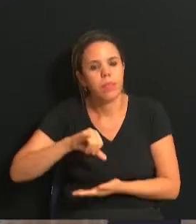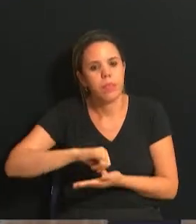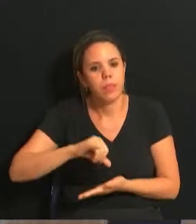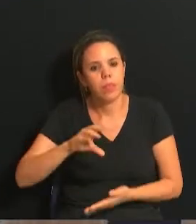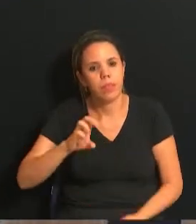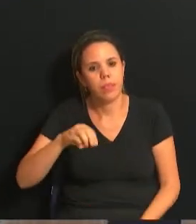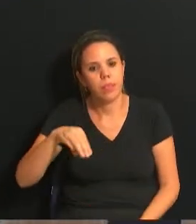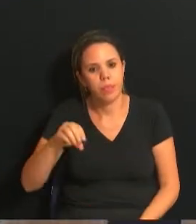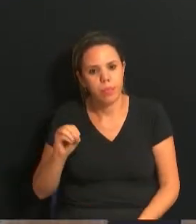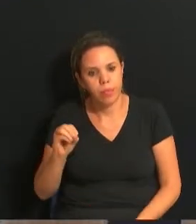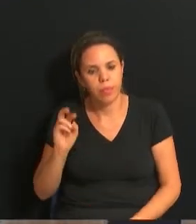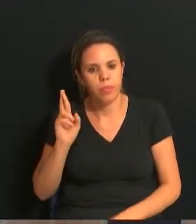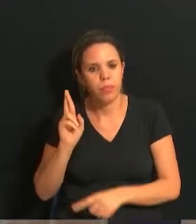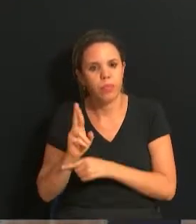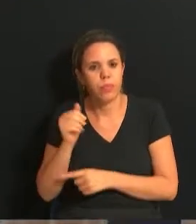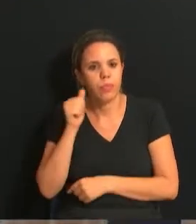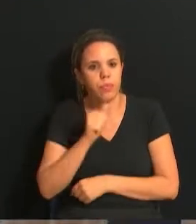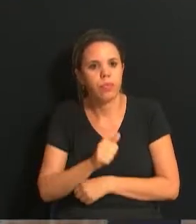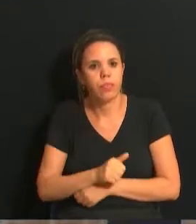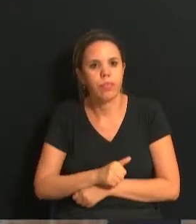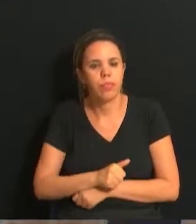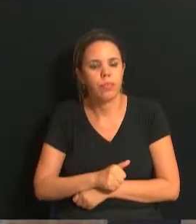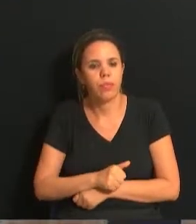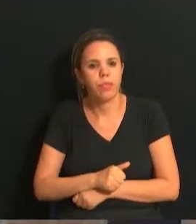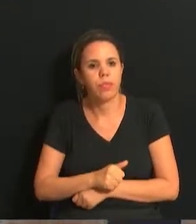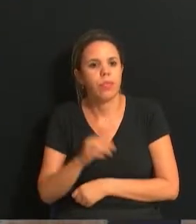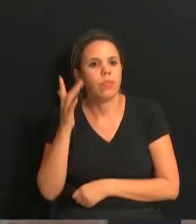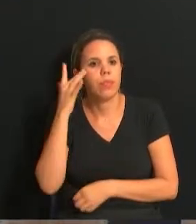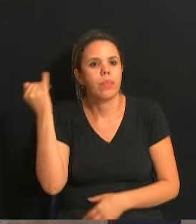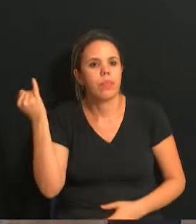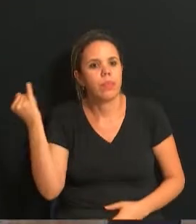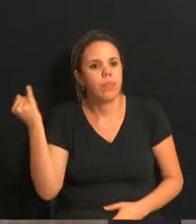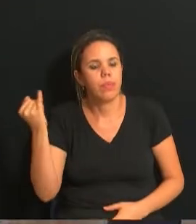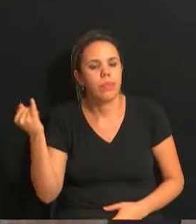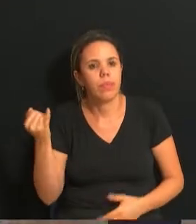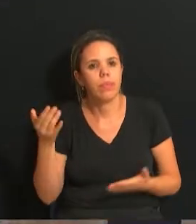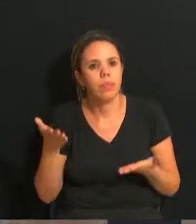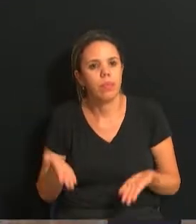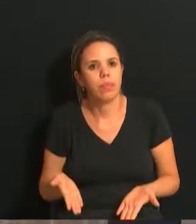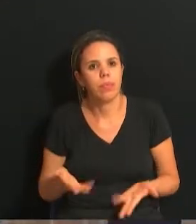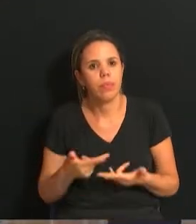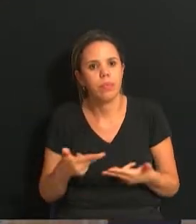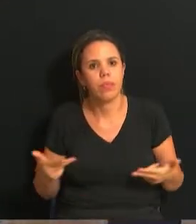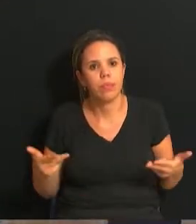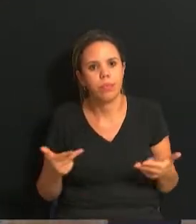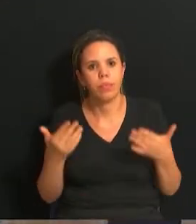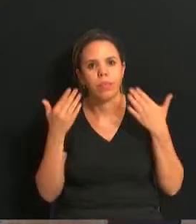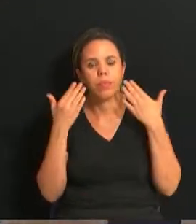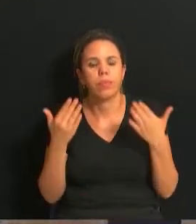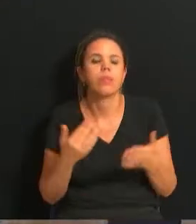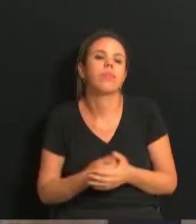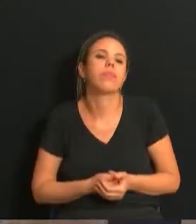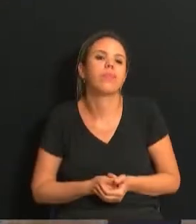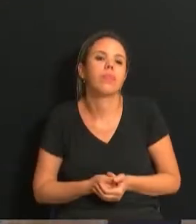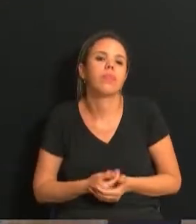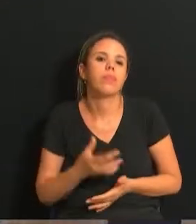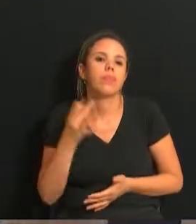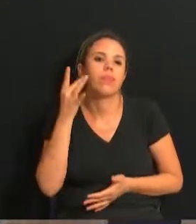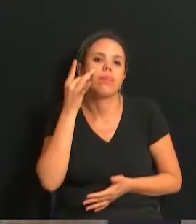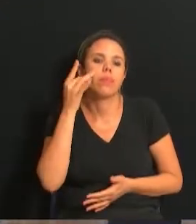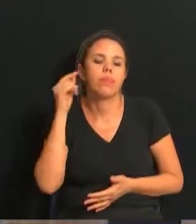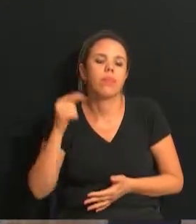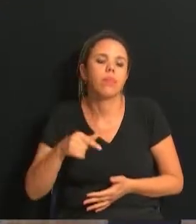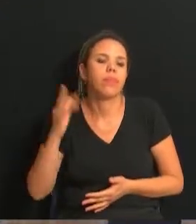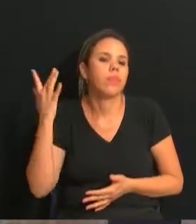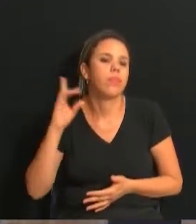no Centro de Referência da Mulher, e eu acho que é importante a gente aqui colocar algumas impressões, né? A Guida está presente aqui também, acho que